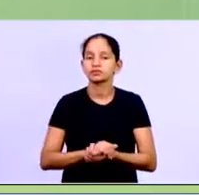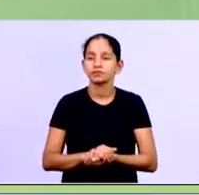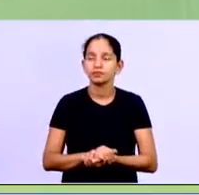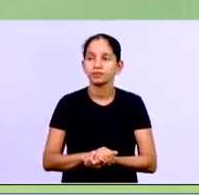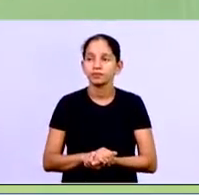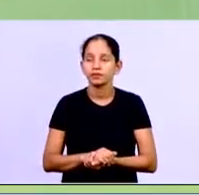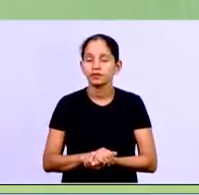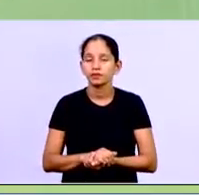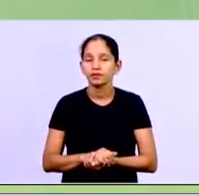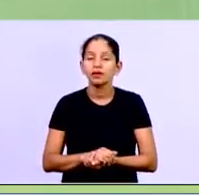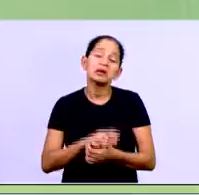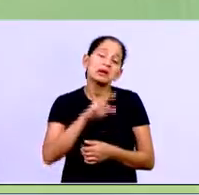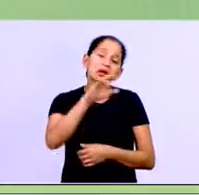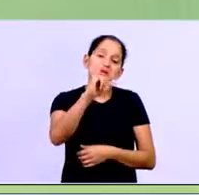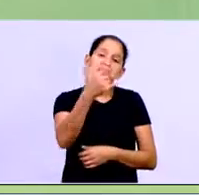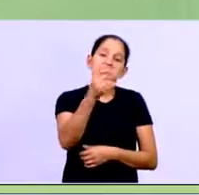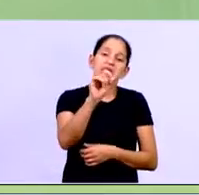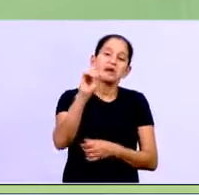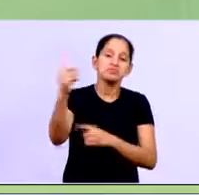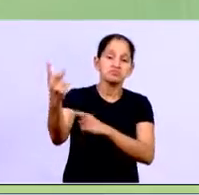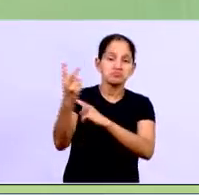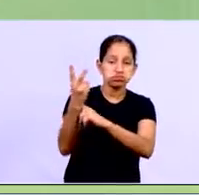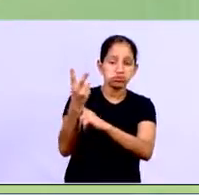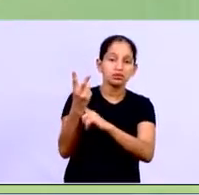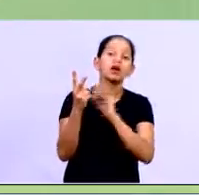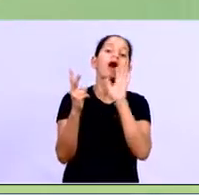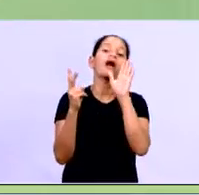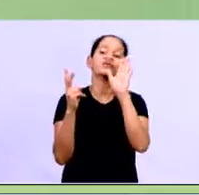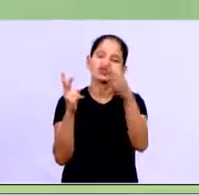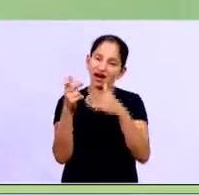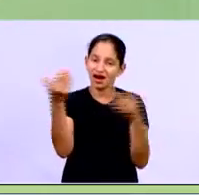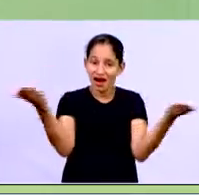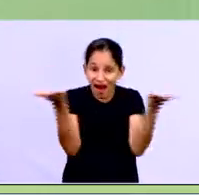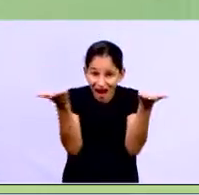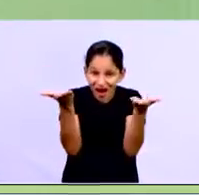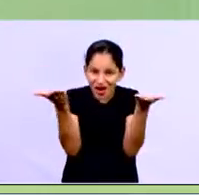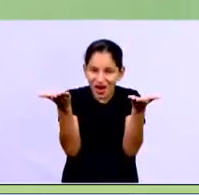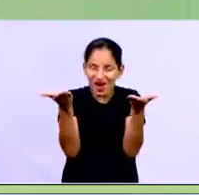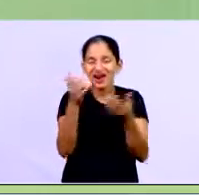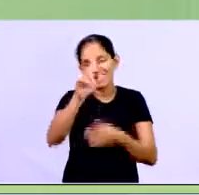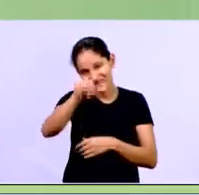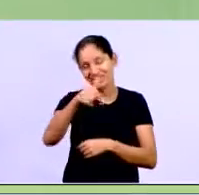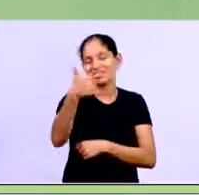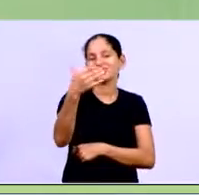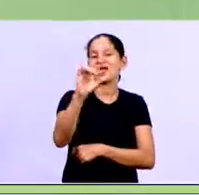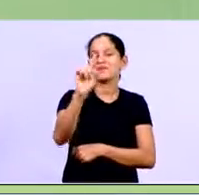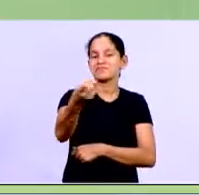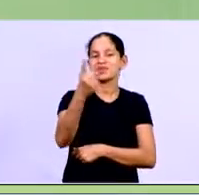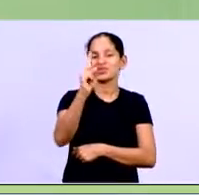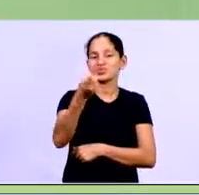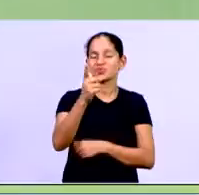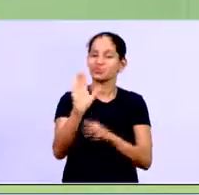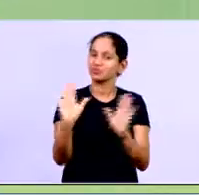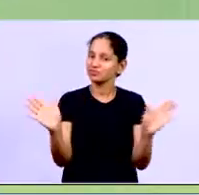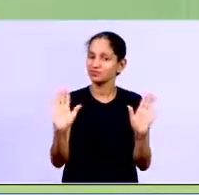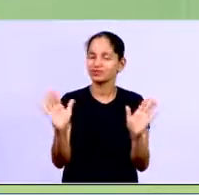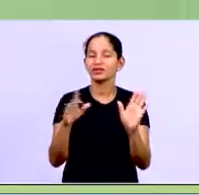Se a empresa pegou 10 mil emprestado, ela está devendo 10 mil. Então, o cálculo vai ser o quê? 10 mil